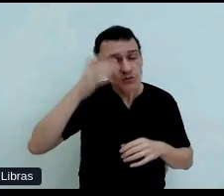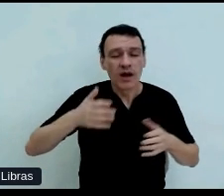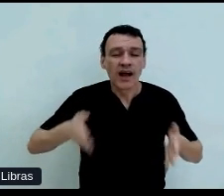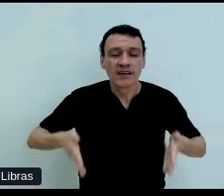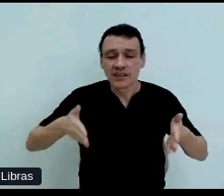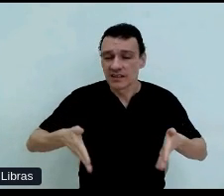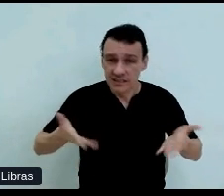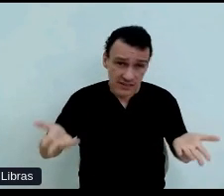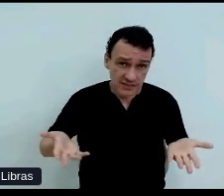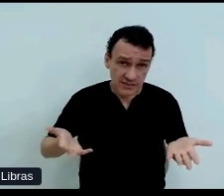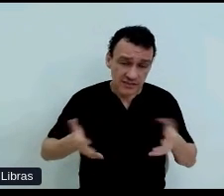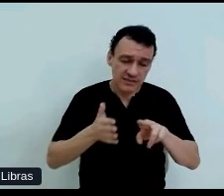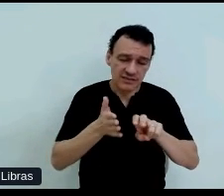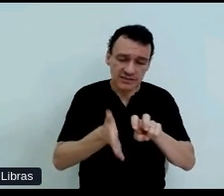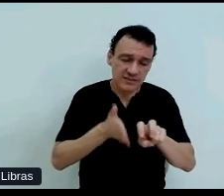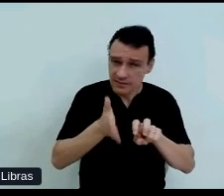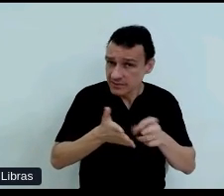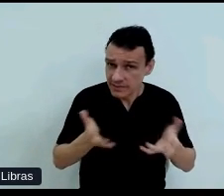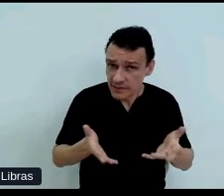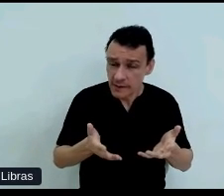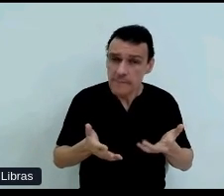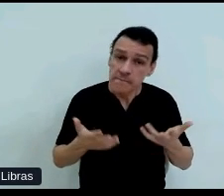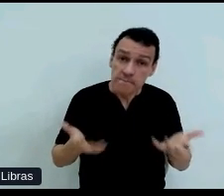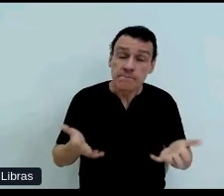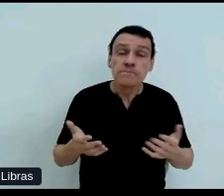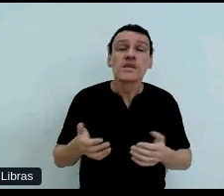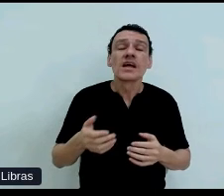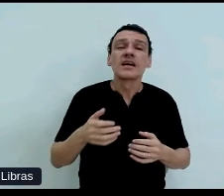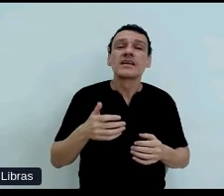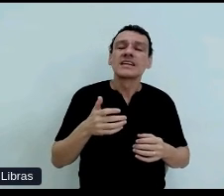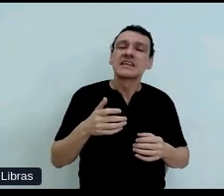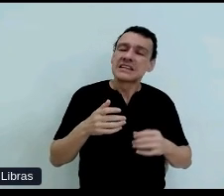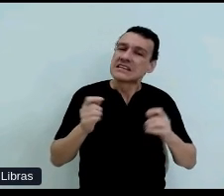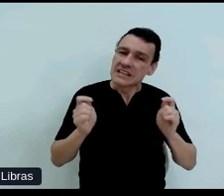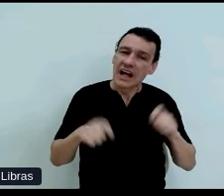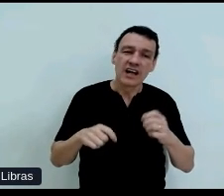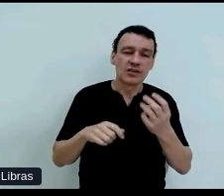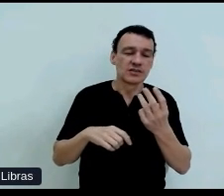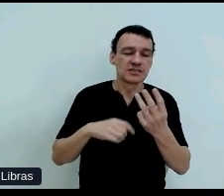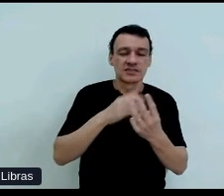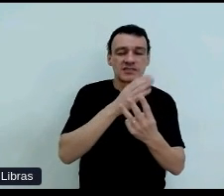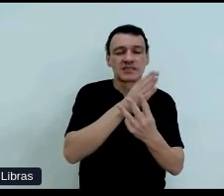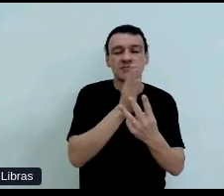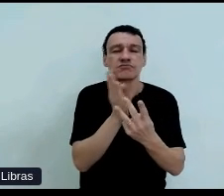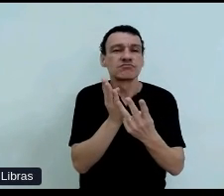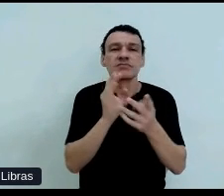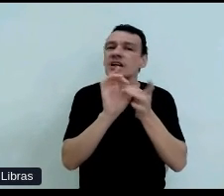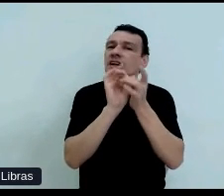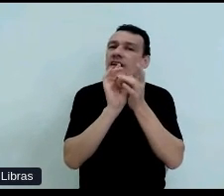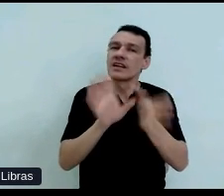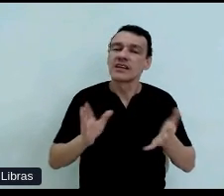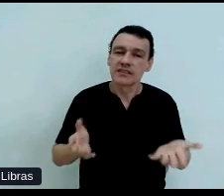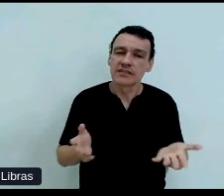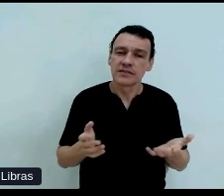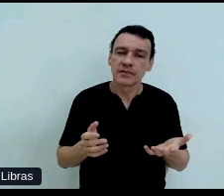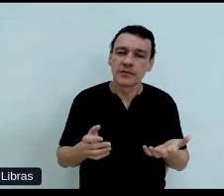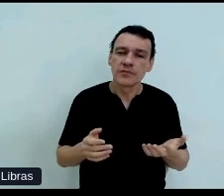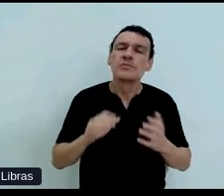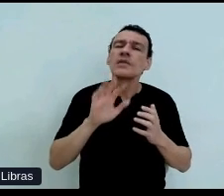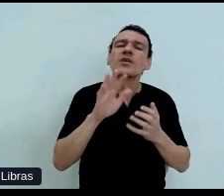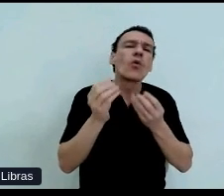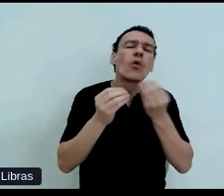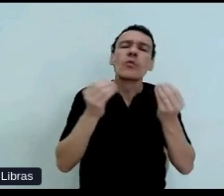para ela todo esse benefício da acessibilidade. E também para as pessoas em situação de cadeira